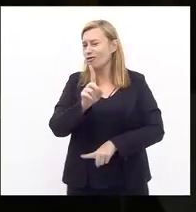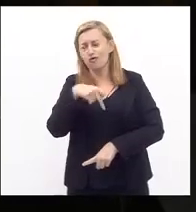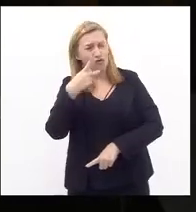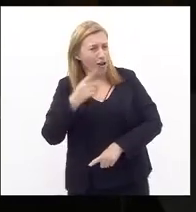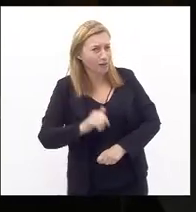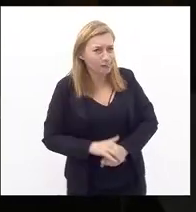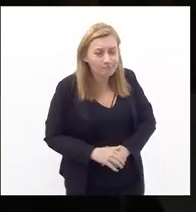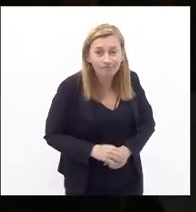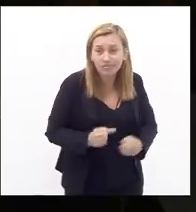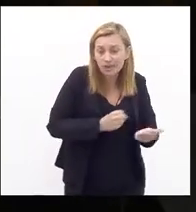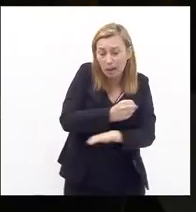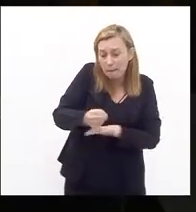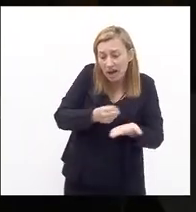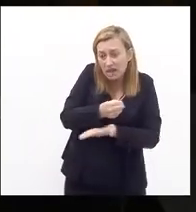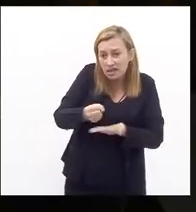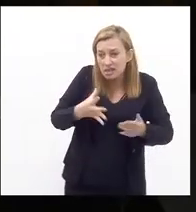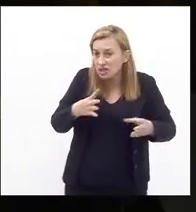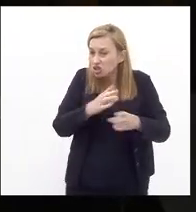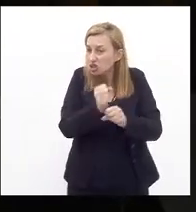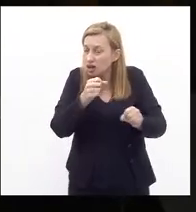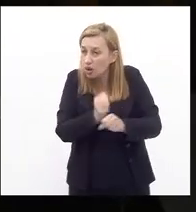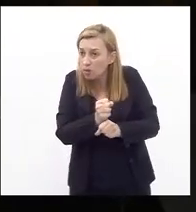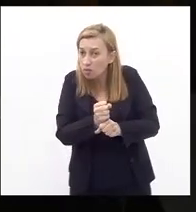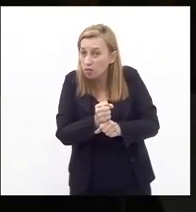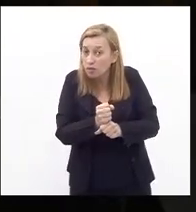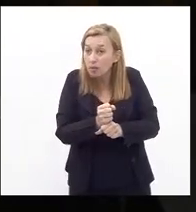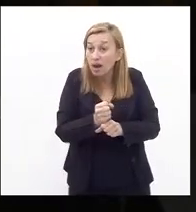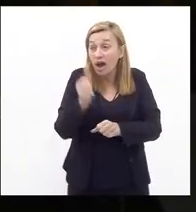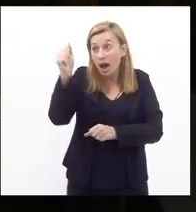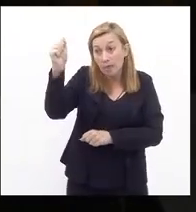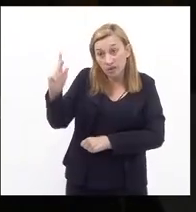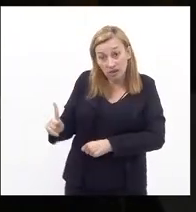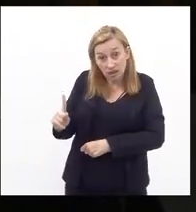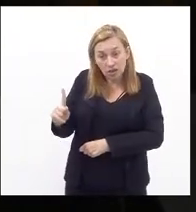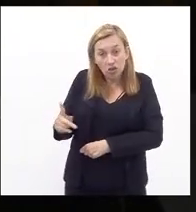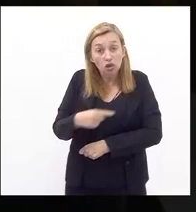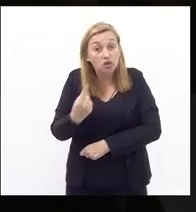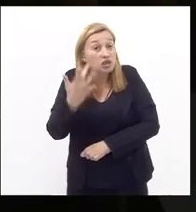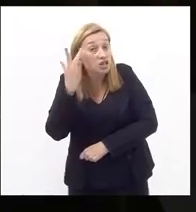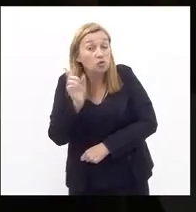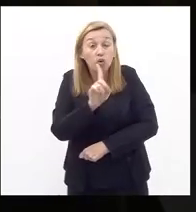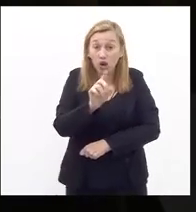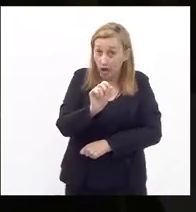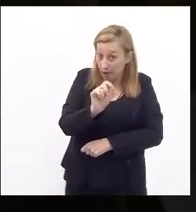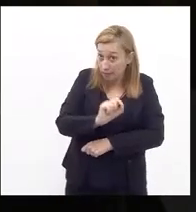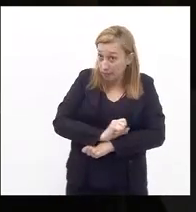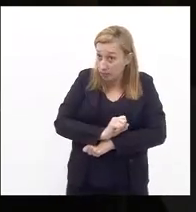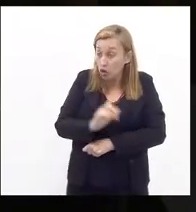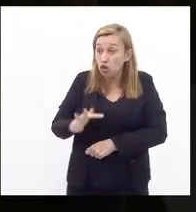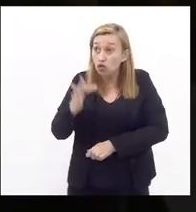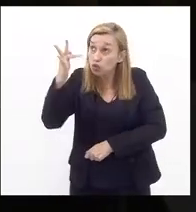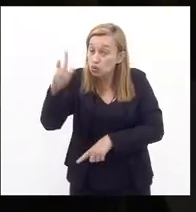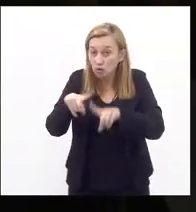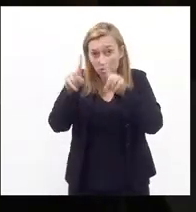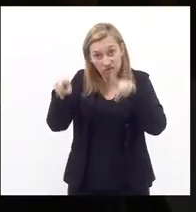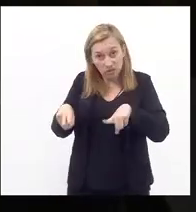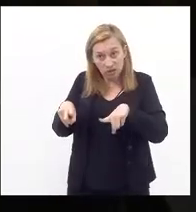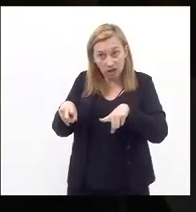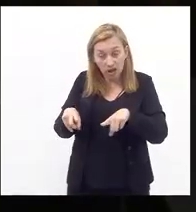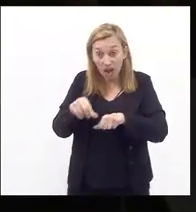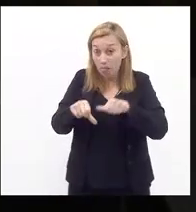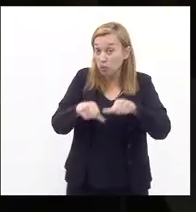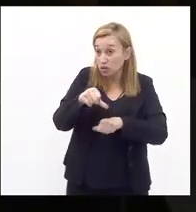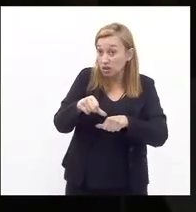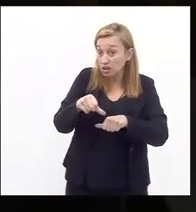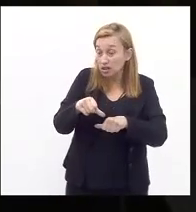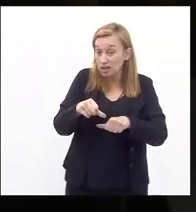fala em base de cálculo para aposentadoria a gente considera que mesmo com os futuros servidores essa